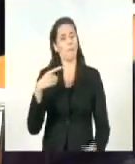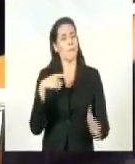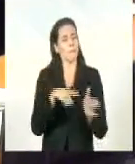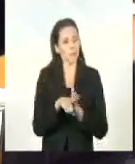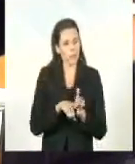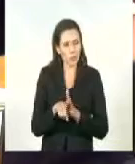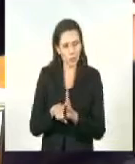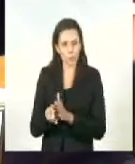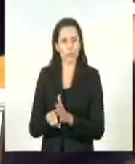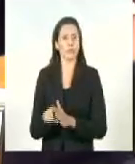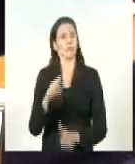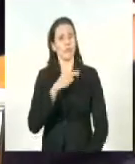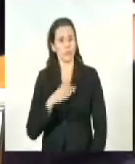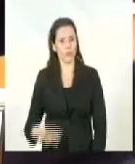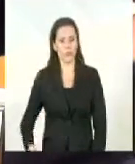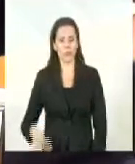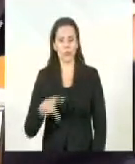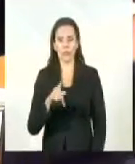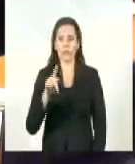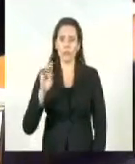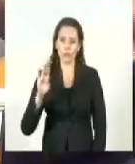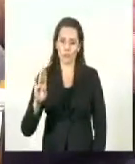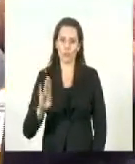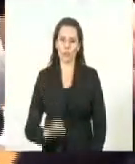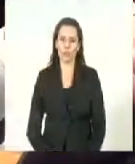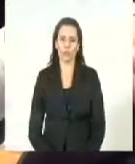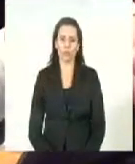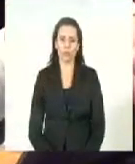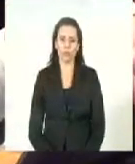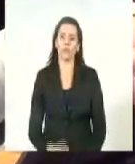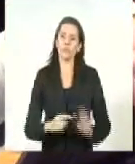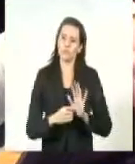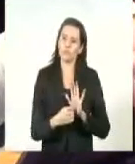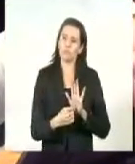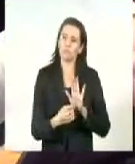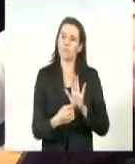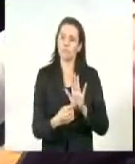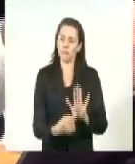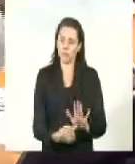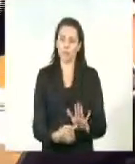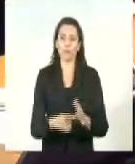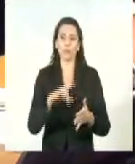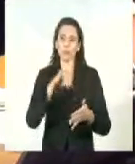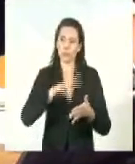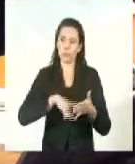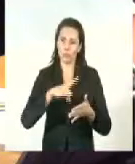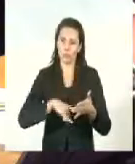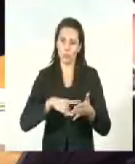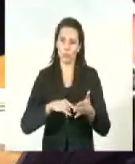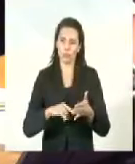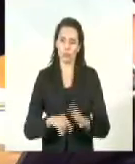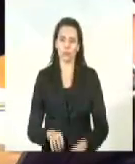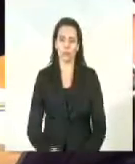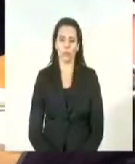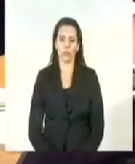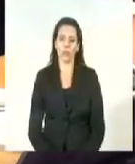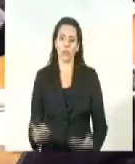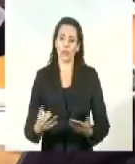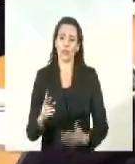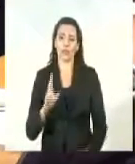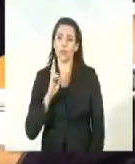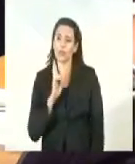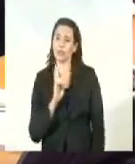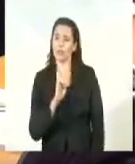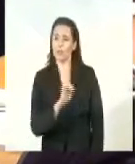Edilásio saiu em fotos apresentando essa representação. Da mesma forma, eu queria responder ao deputado Edilásio que nunca